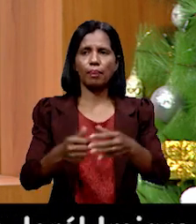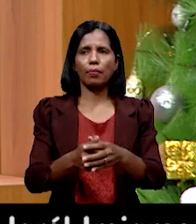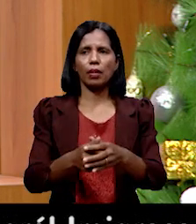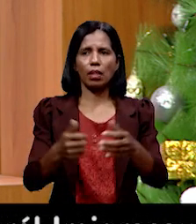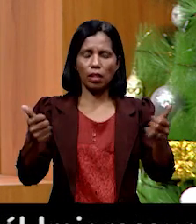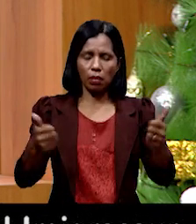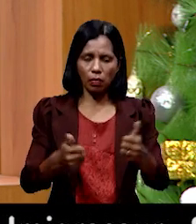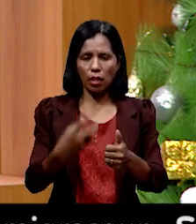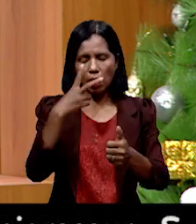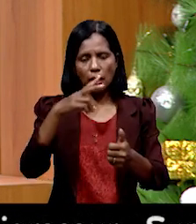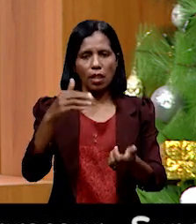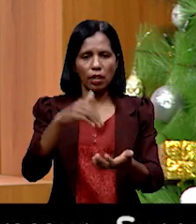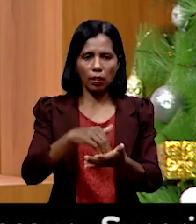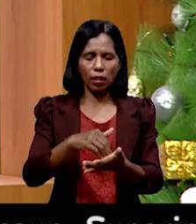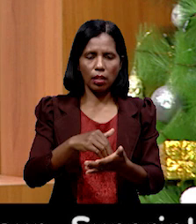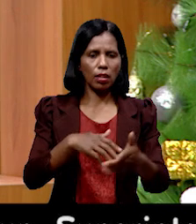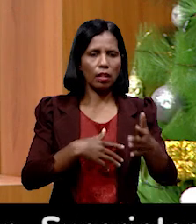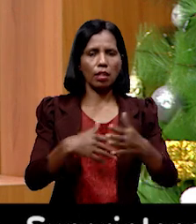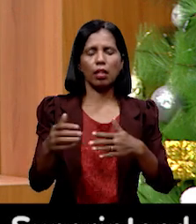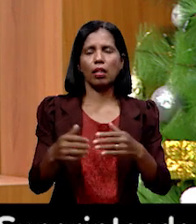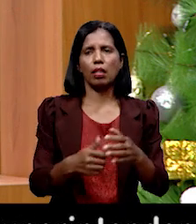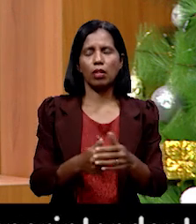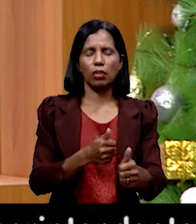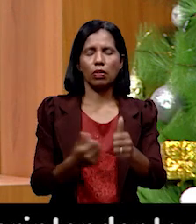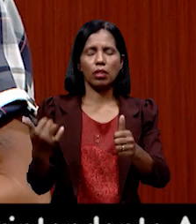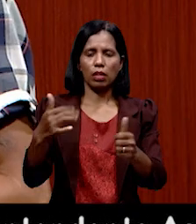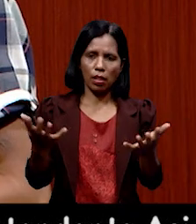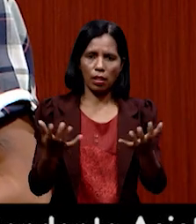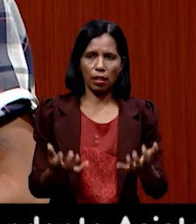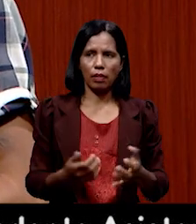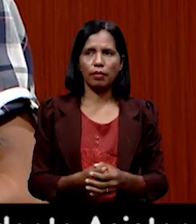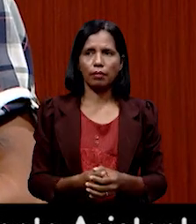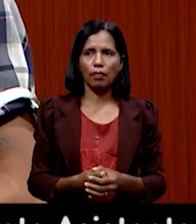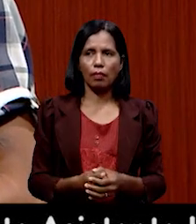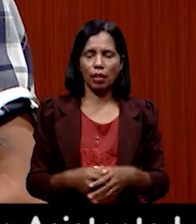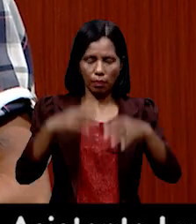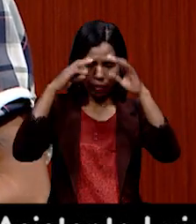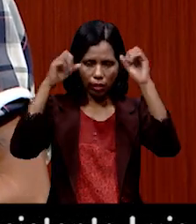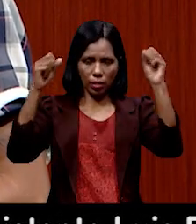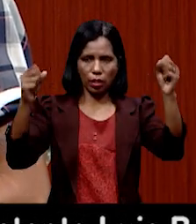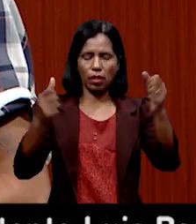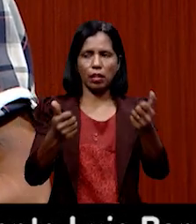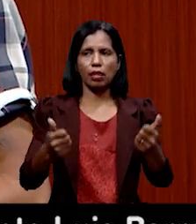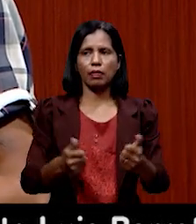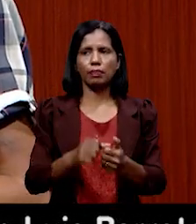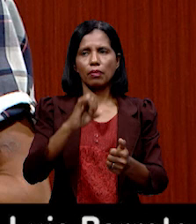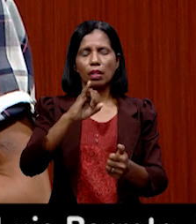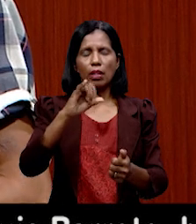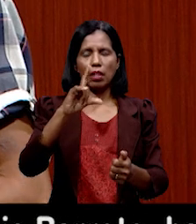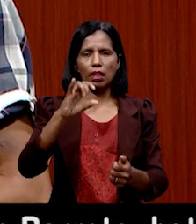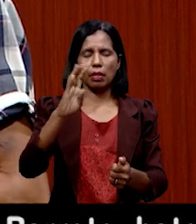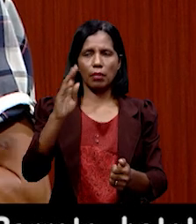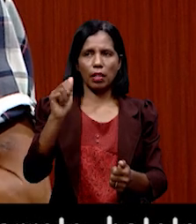Moris, nabarifel fali katakdar ruma, ladung, tuir sirnenha karak. Presidente asociación Arte Moris, ili vatu dana pere, jate eten,